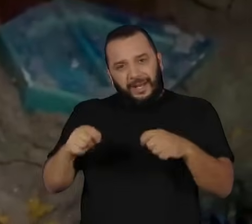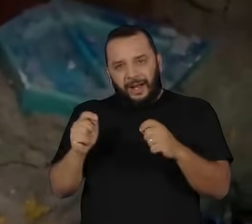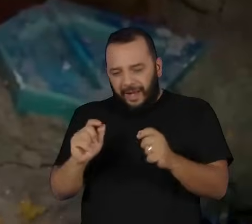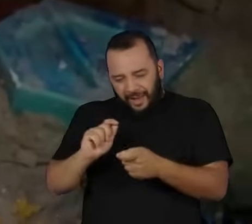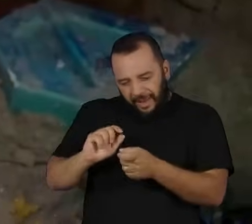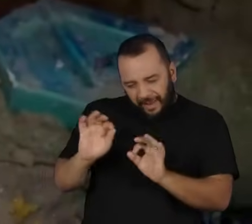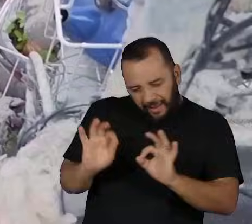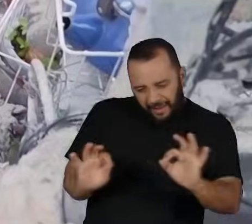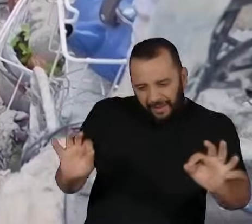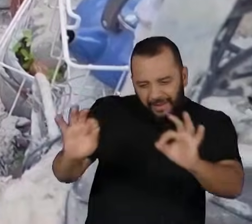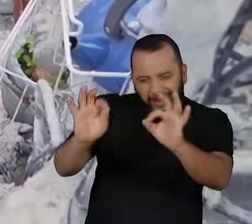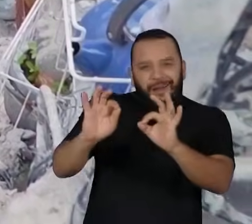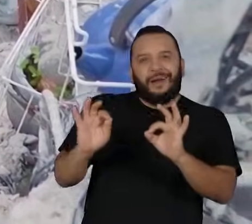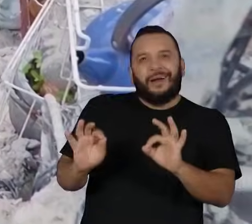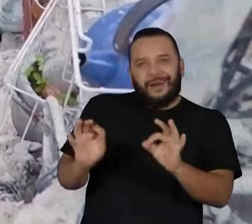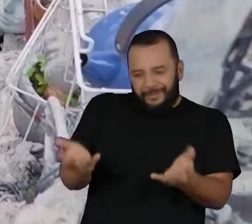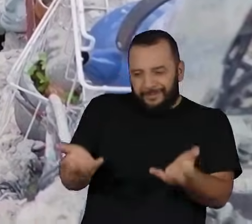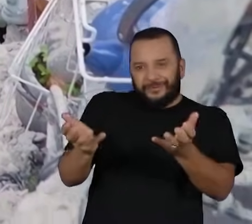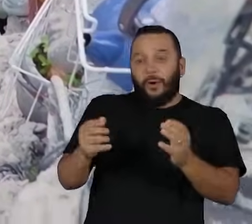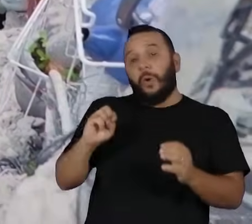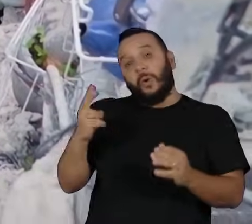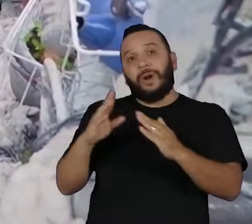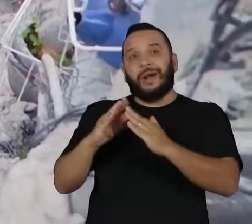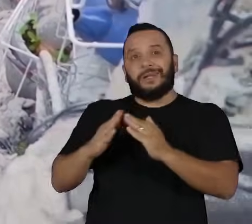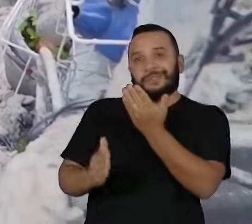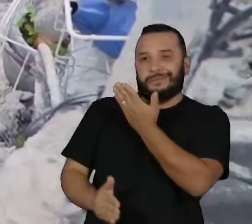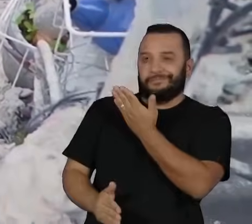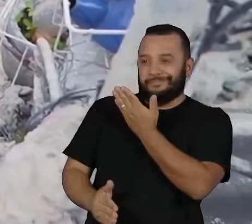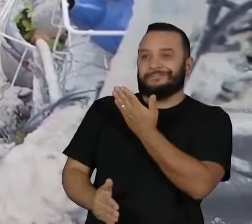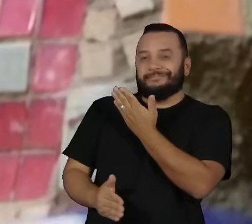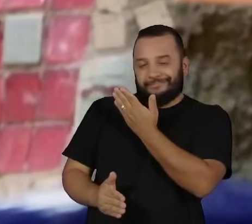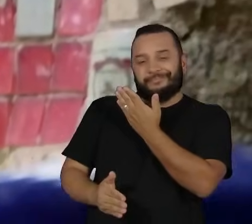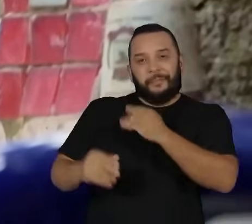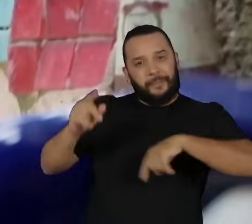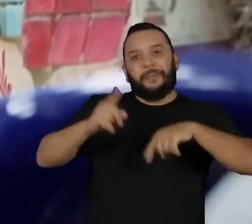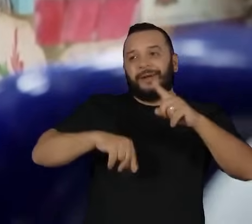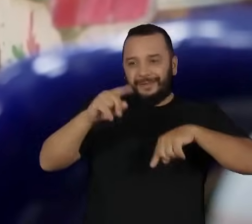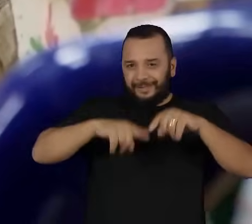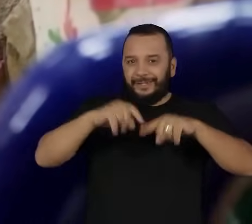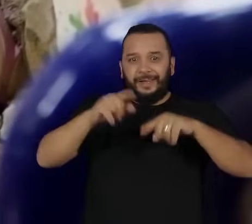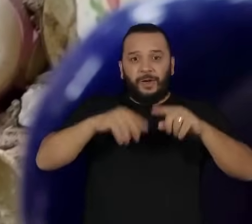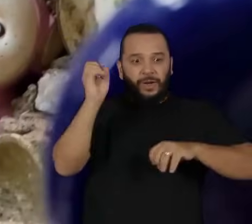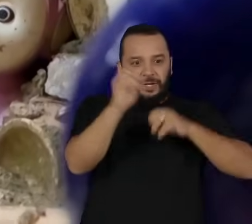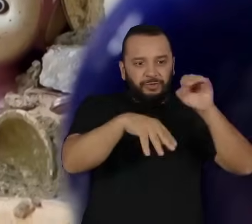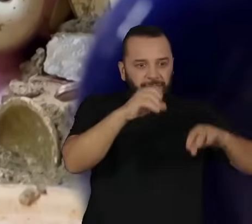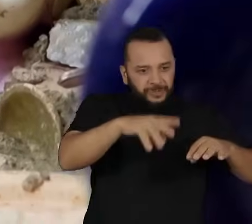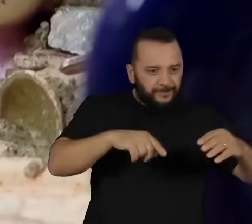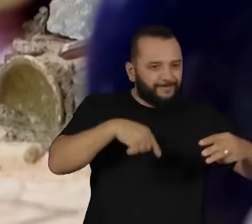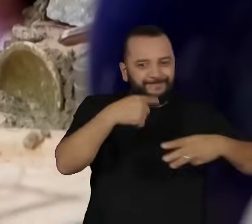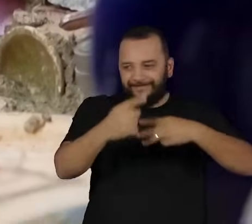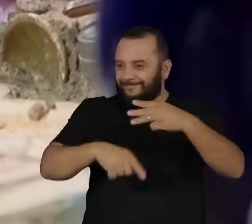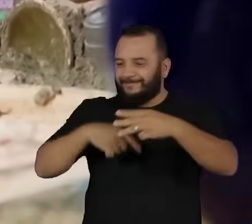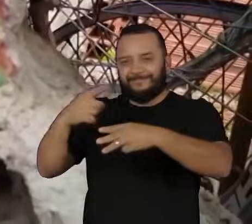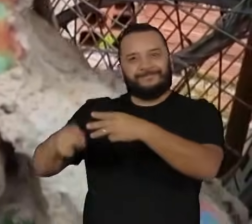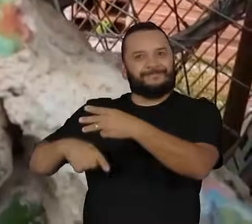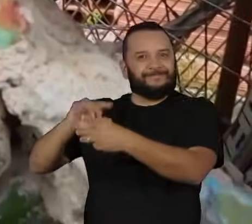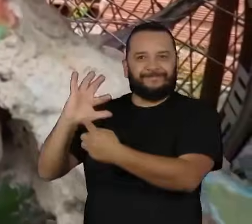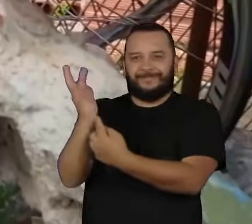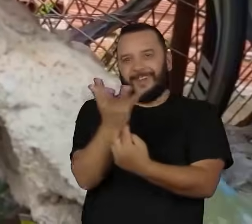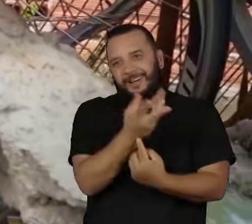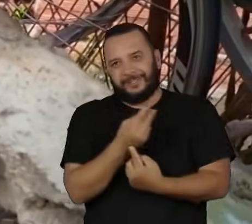pode utilizar assim, que nem está feito aqui, essa casa aqui, com coisa que podia ir para o lixo, mas está tudo virado na